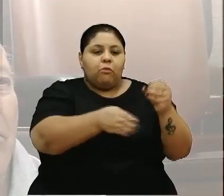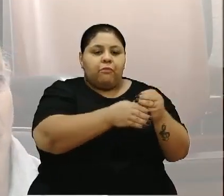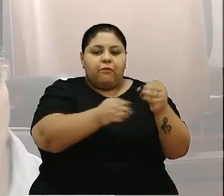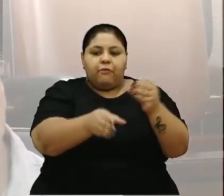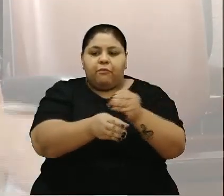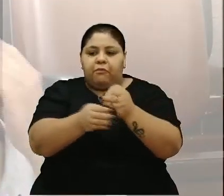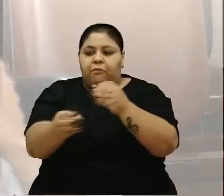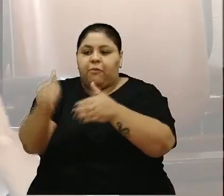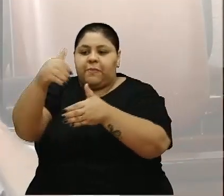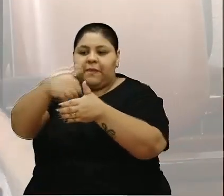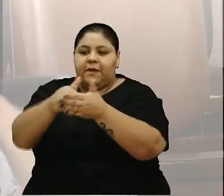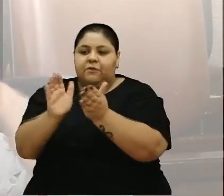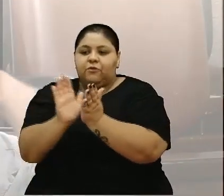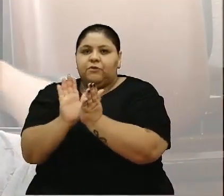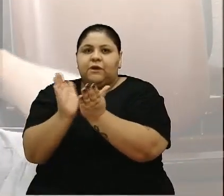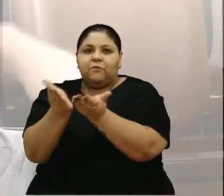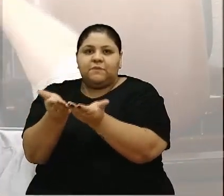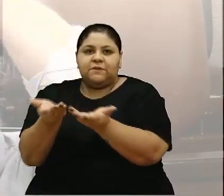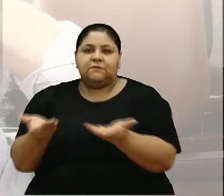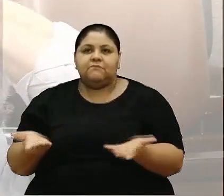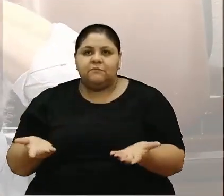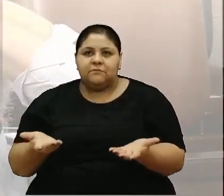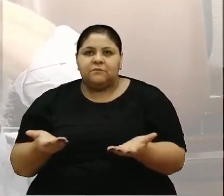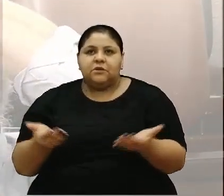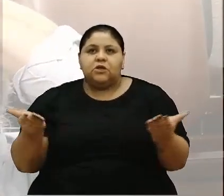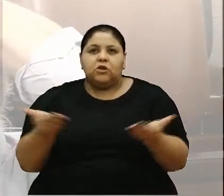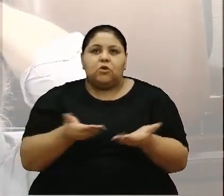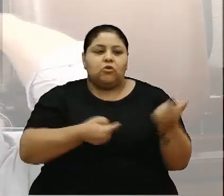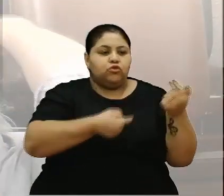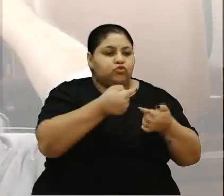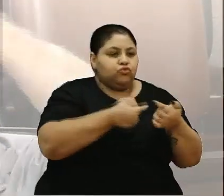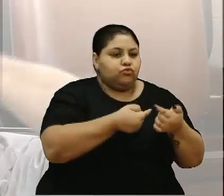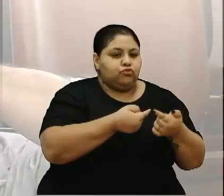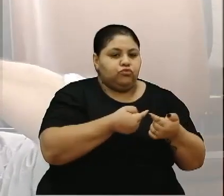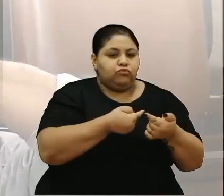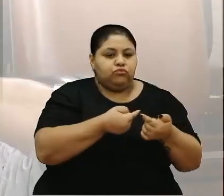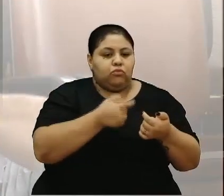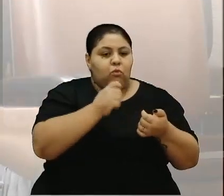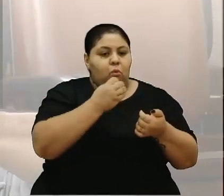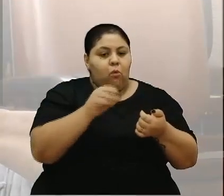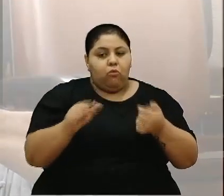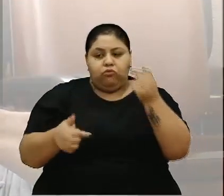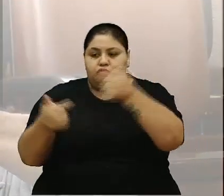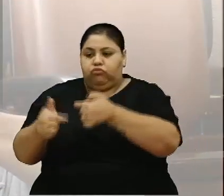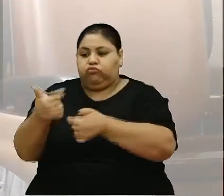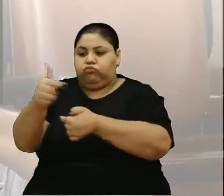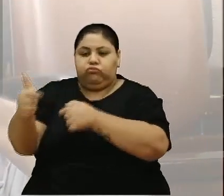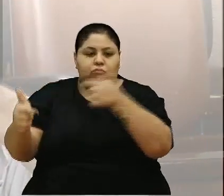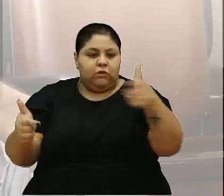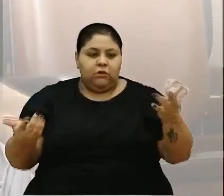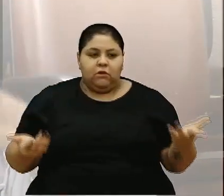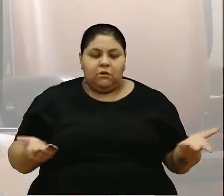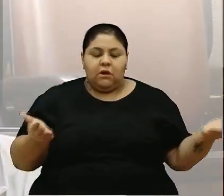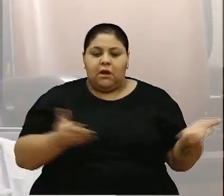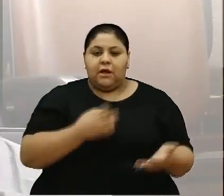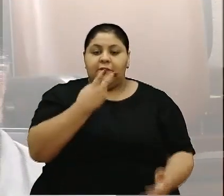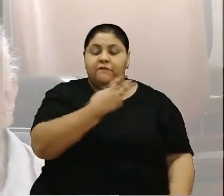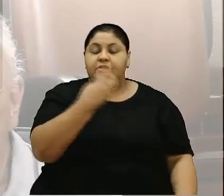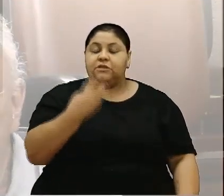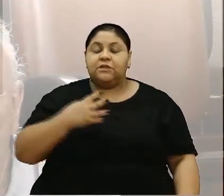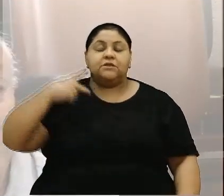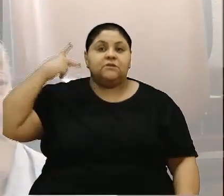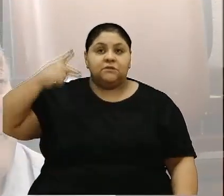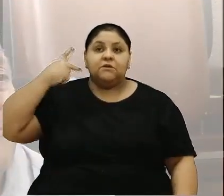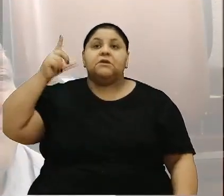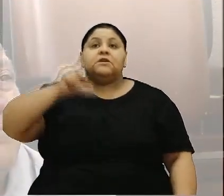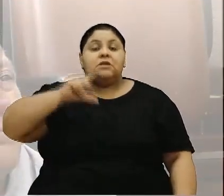vereador Bressan. Né? Então, ou a gente discute uma coisa ou a gente discute outra. E nós somos em 23 vereadores. E